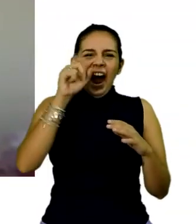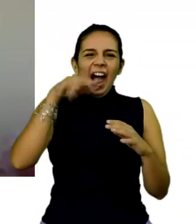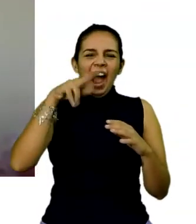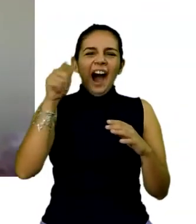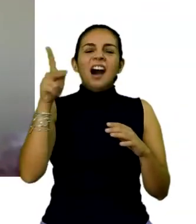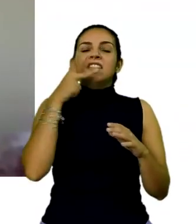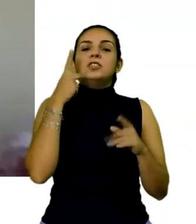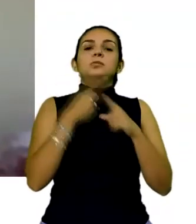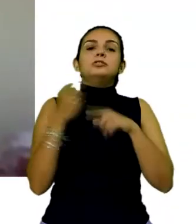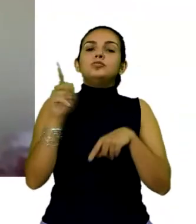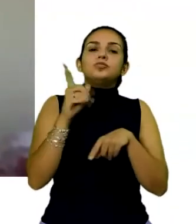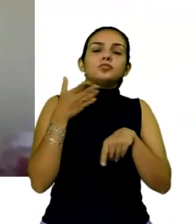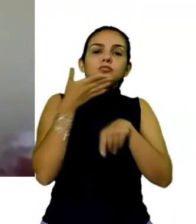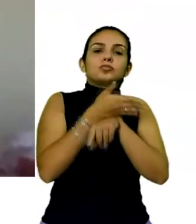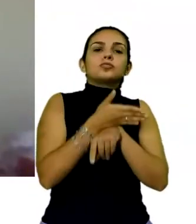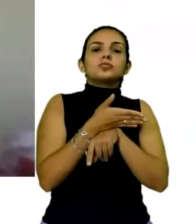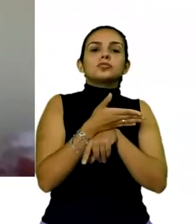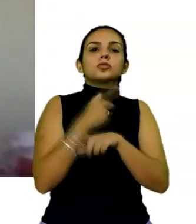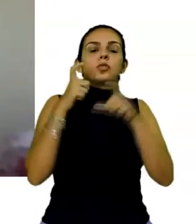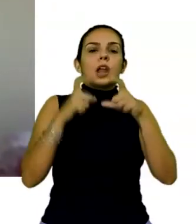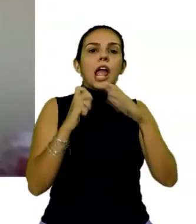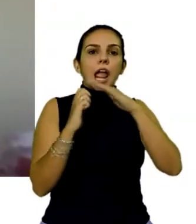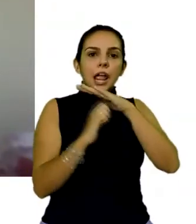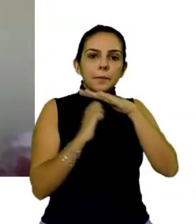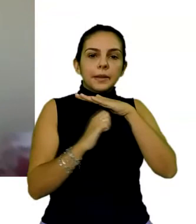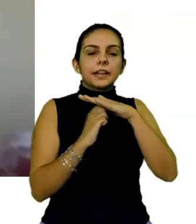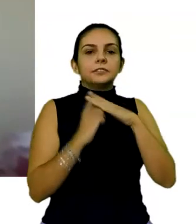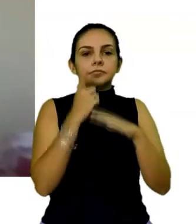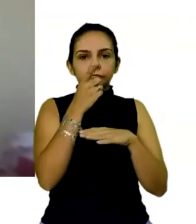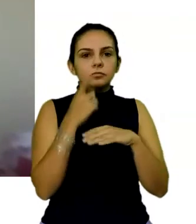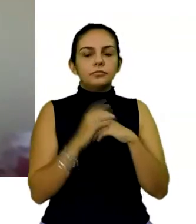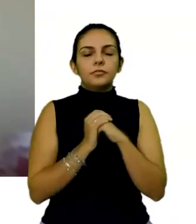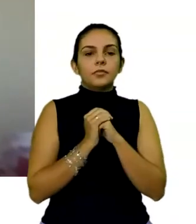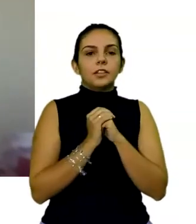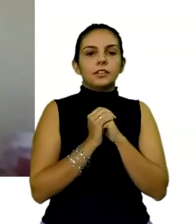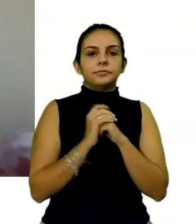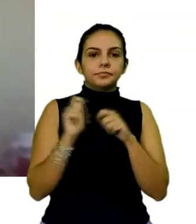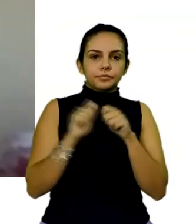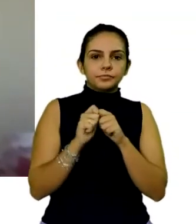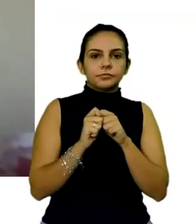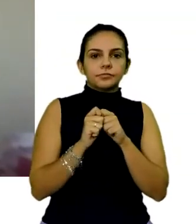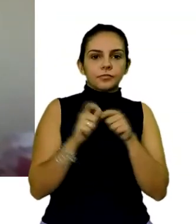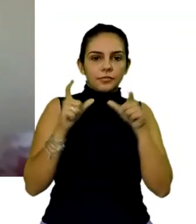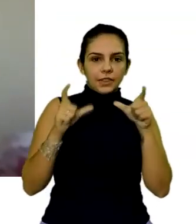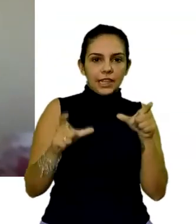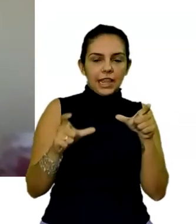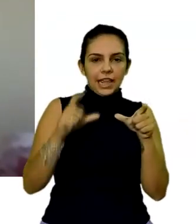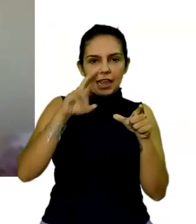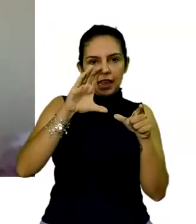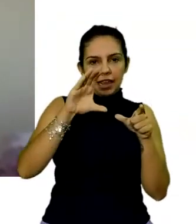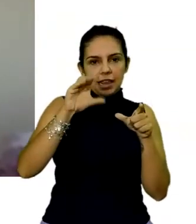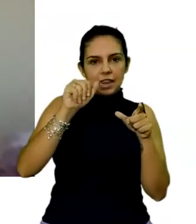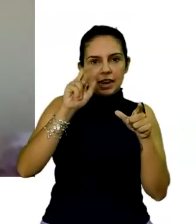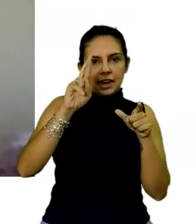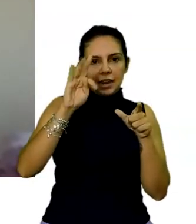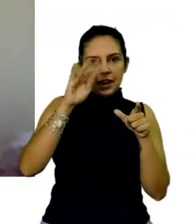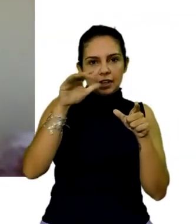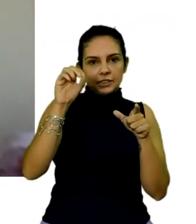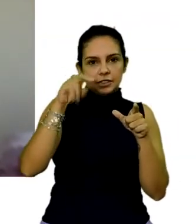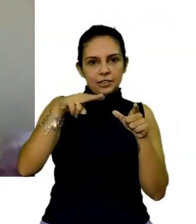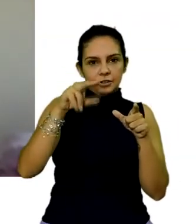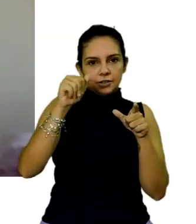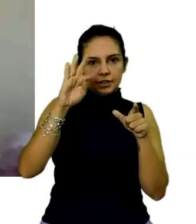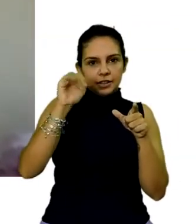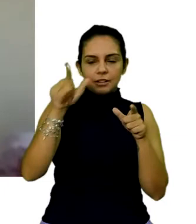que vocês não vão a determinada empresa para fazer cartão de Natal? E o seu